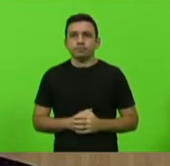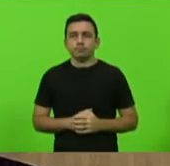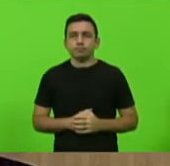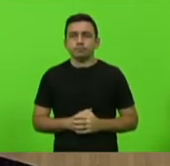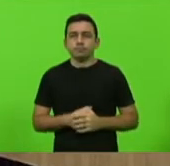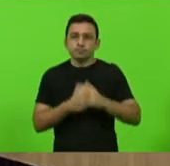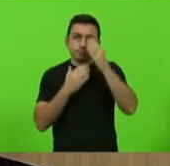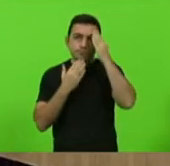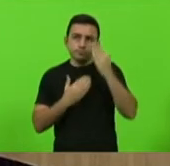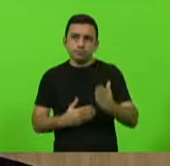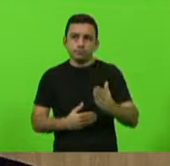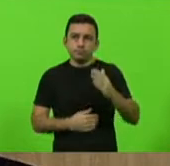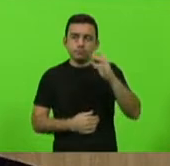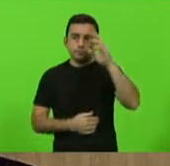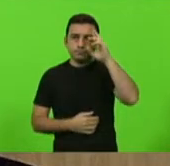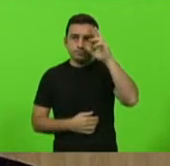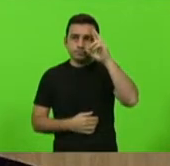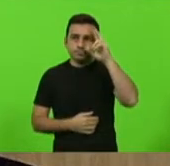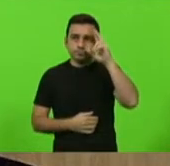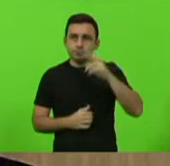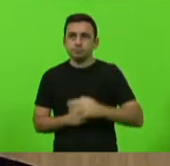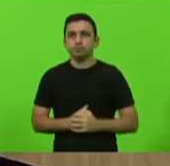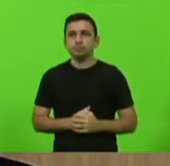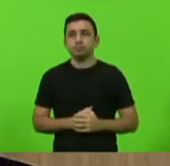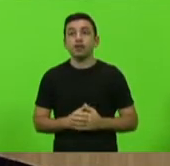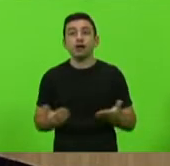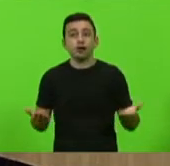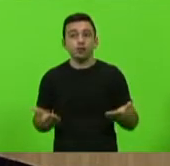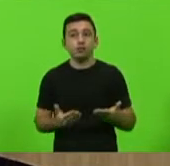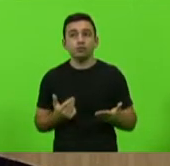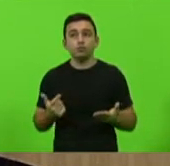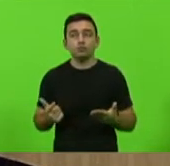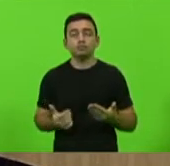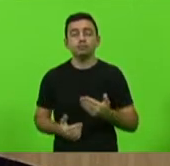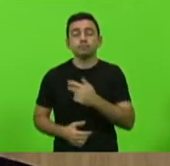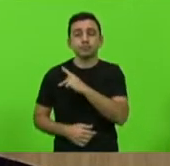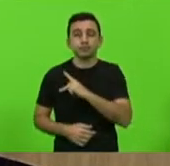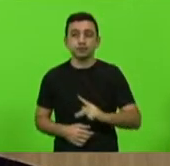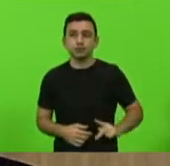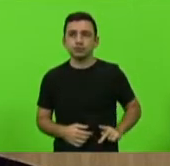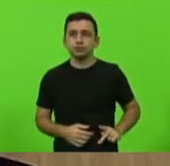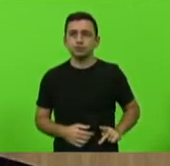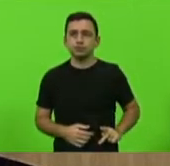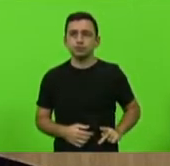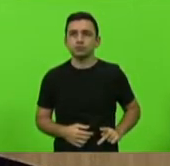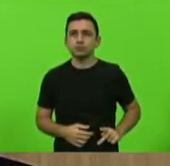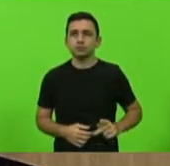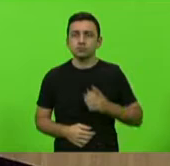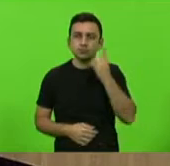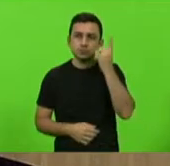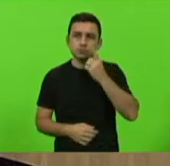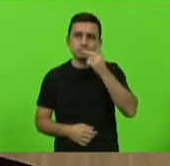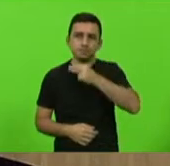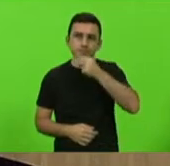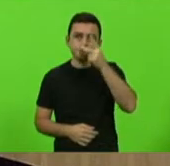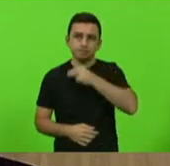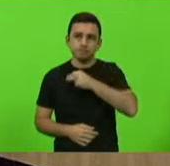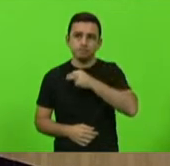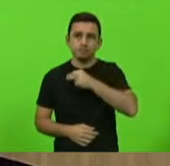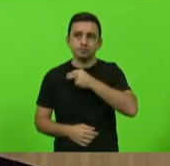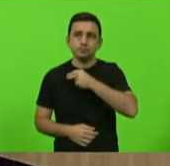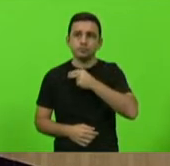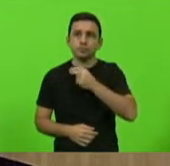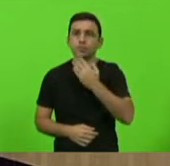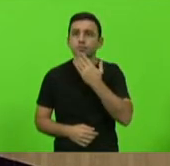Obrigado, deputado Ricardo Alpa. Eu passo a presidência ao deputado Kennedy Nunes, e